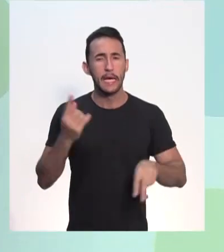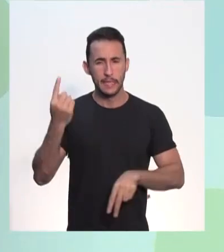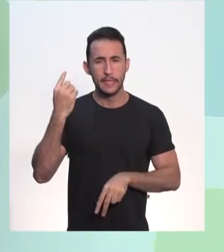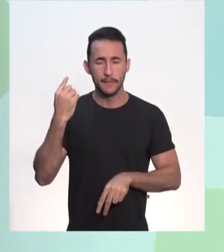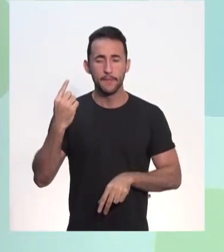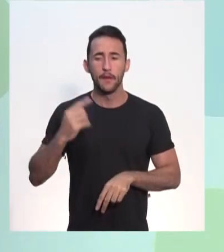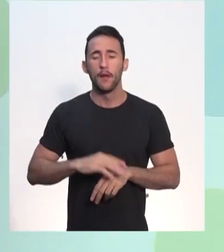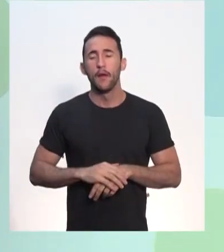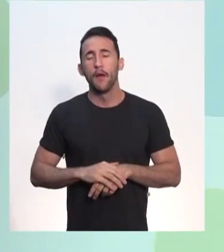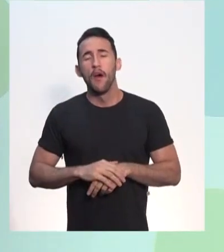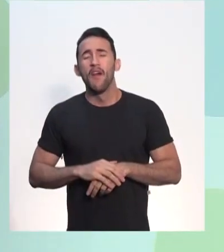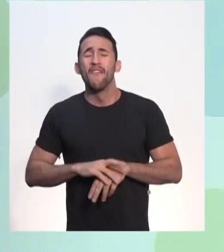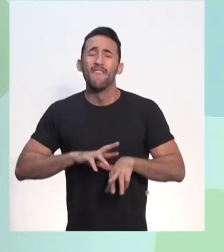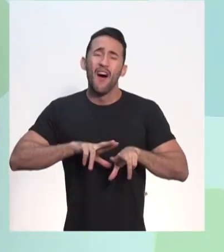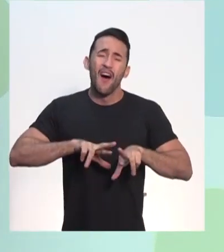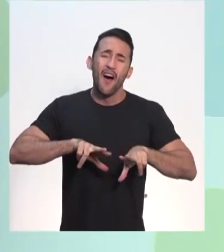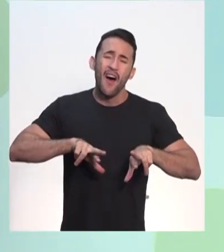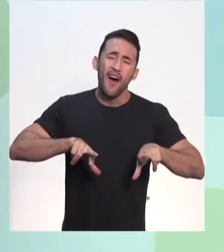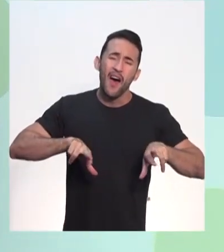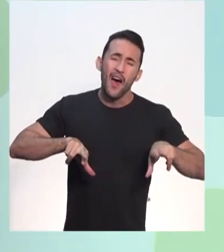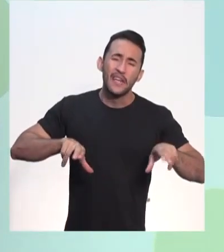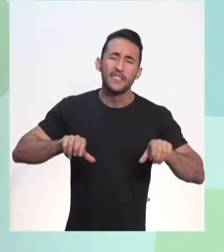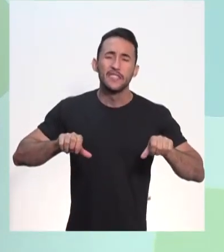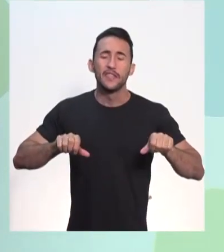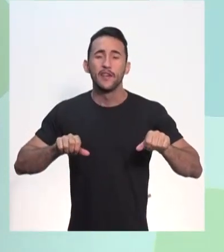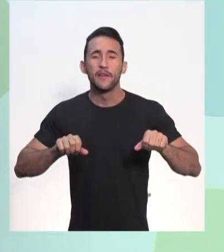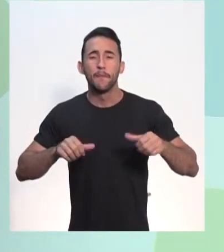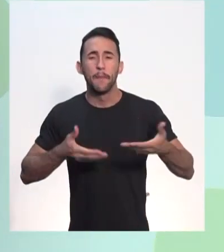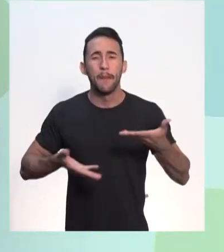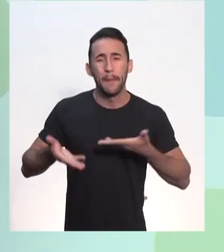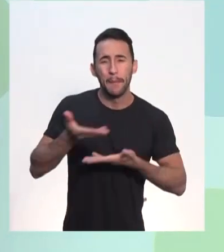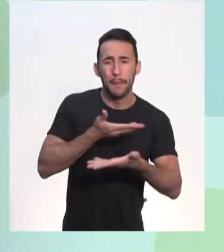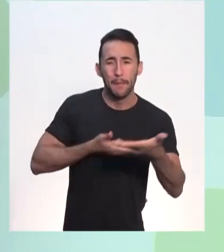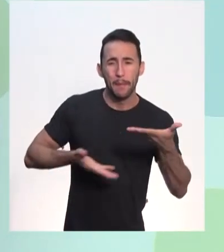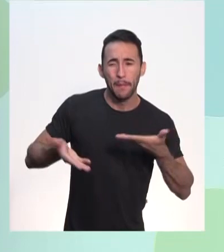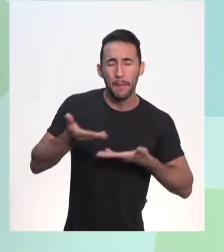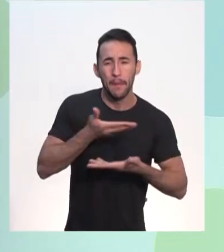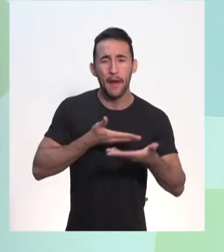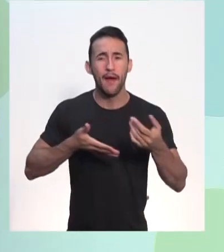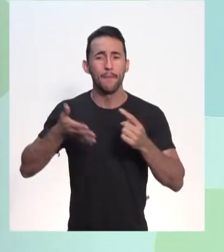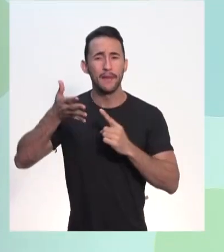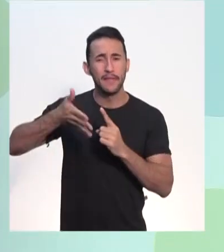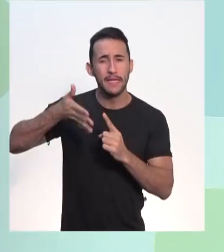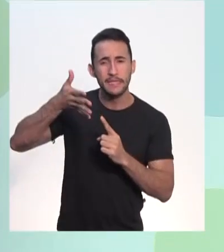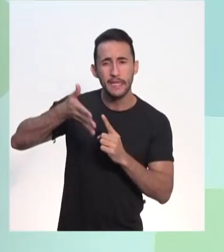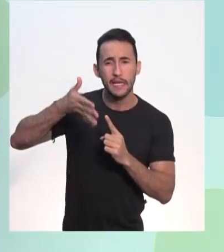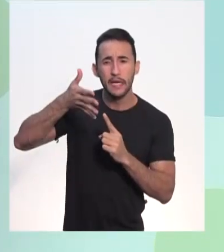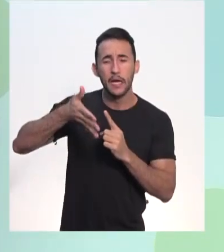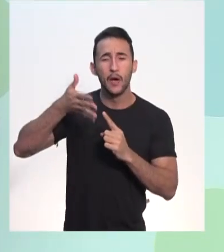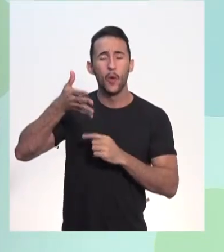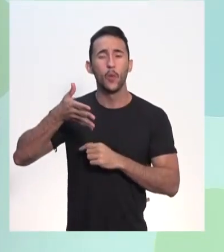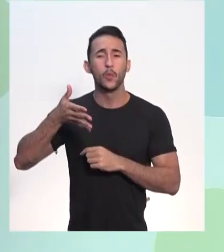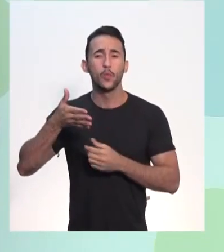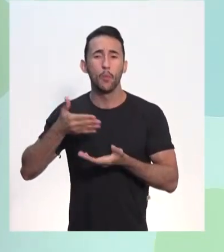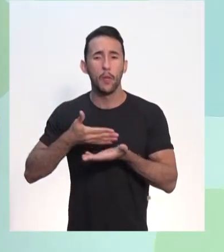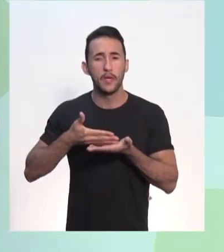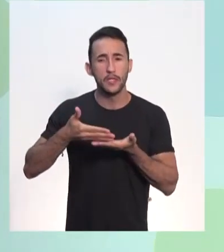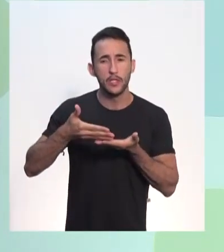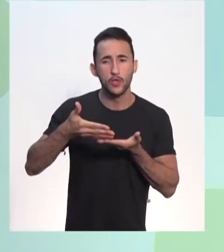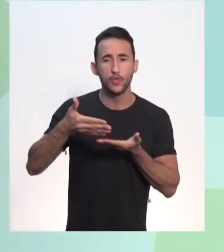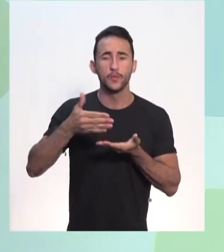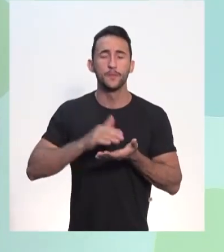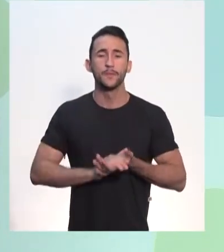aí uma série de atividades, uma série de temas, apresentações que foram desenvolvidos ao longo da semana, e